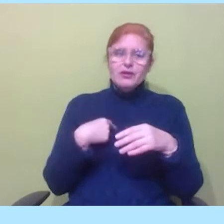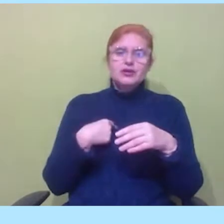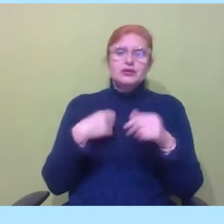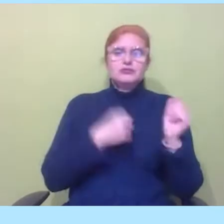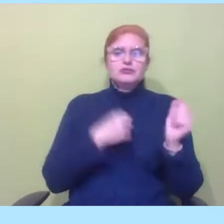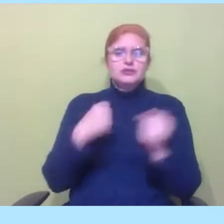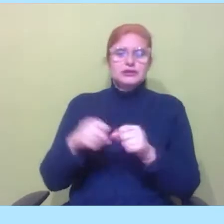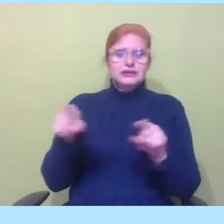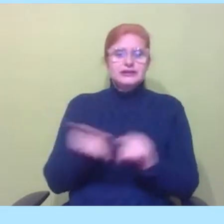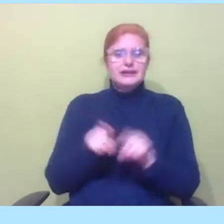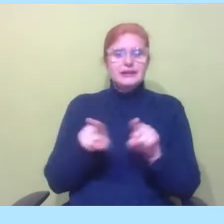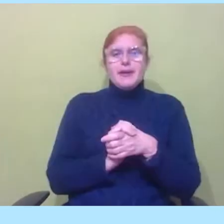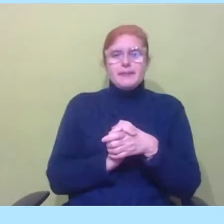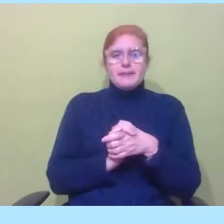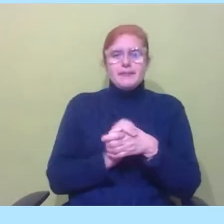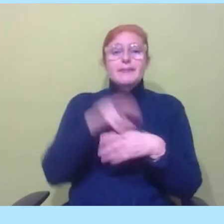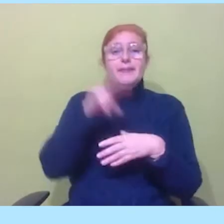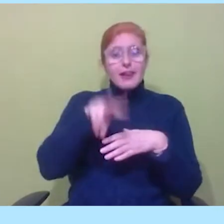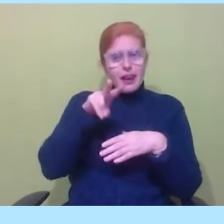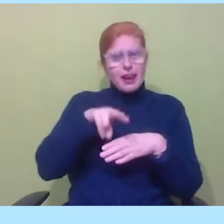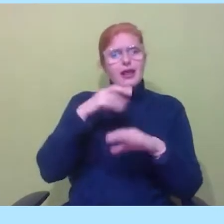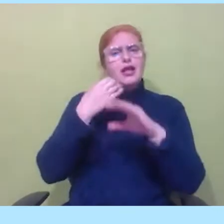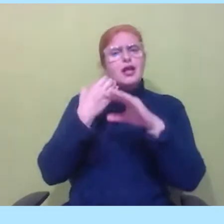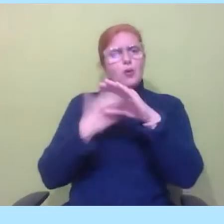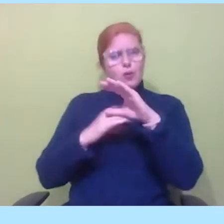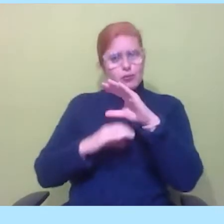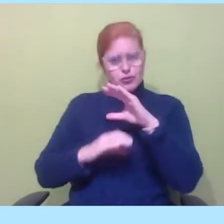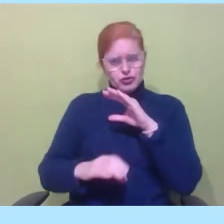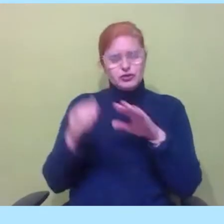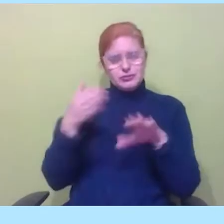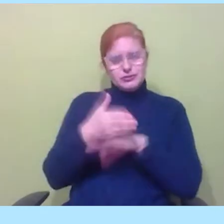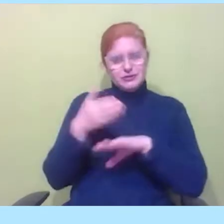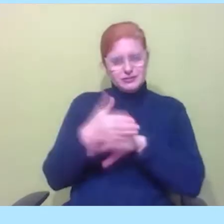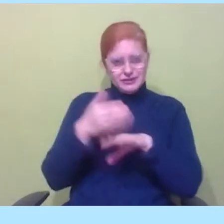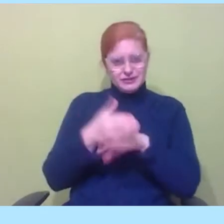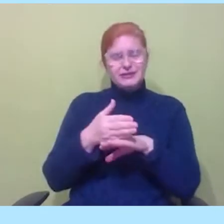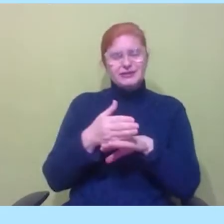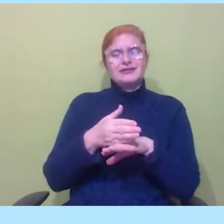né, ler os comentários e as participações das companheiras.